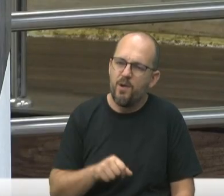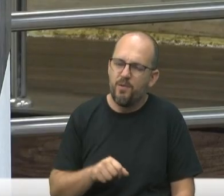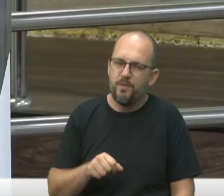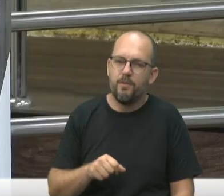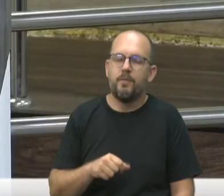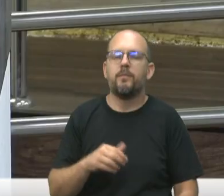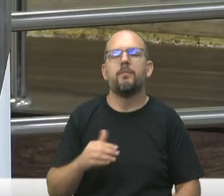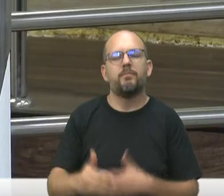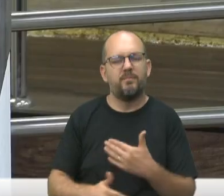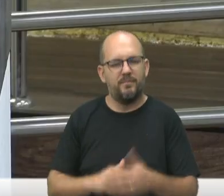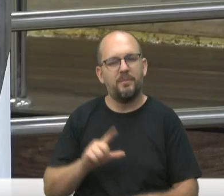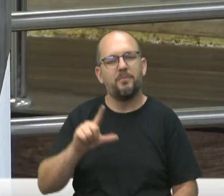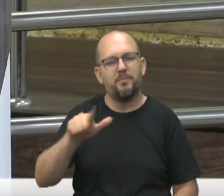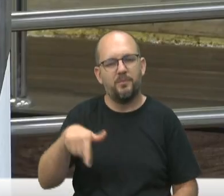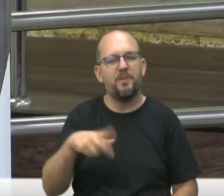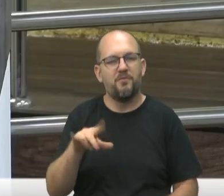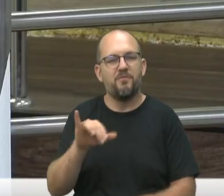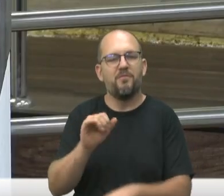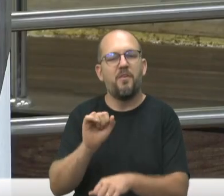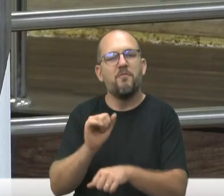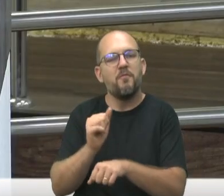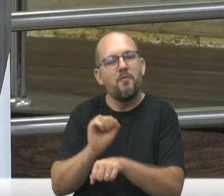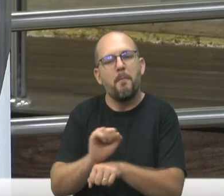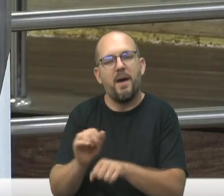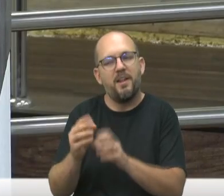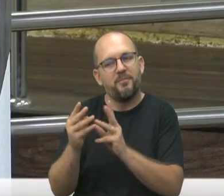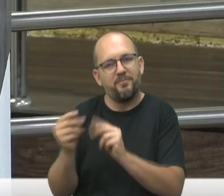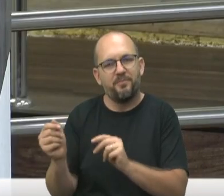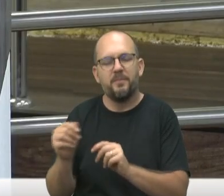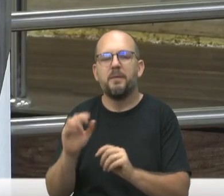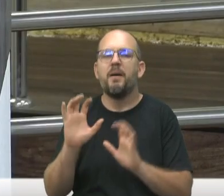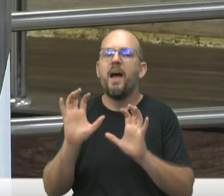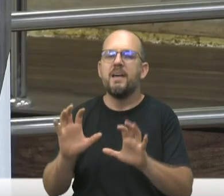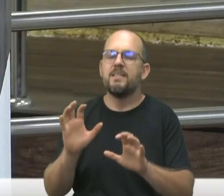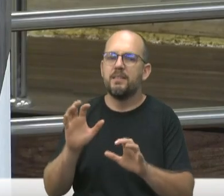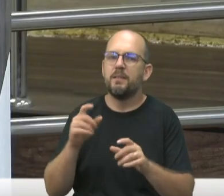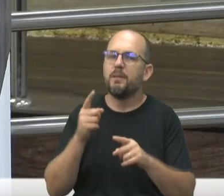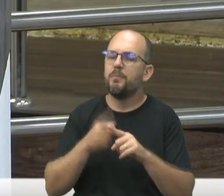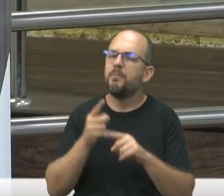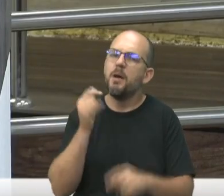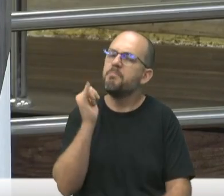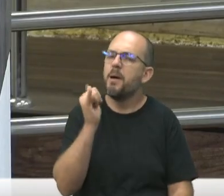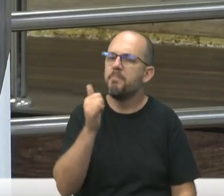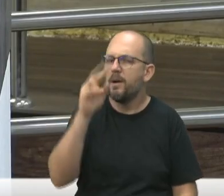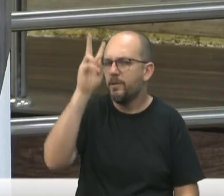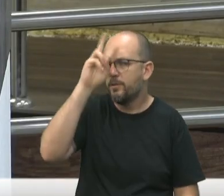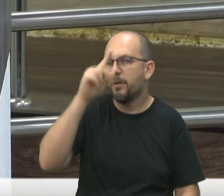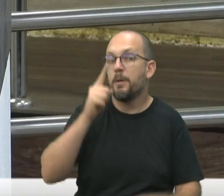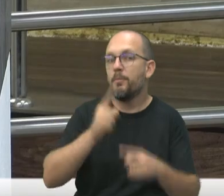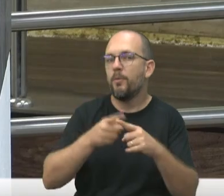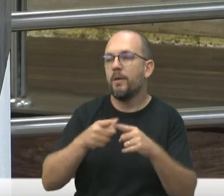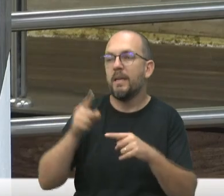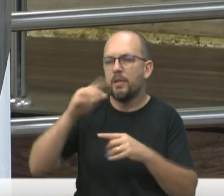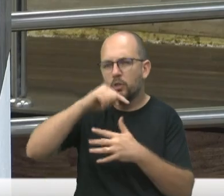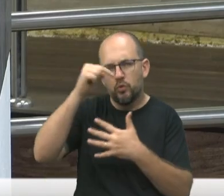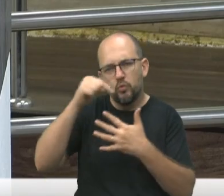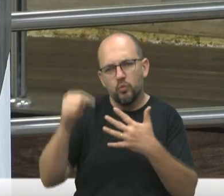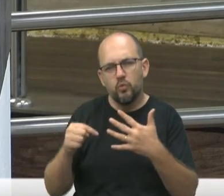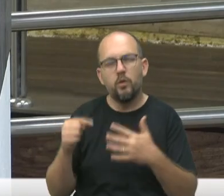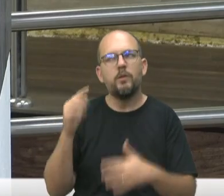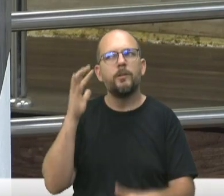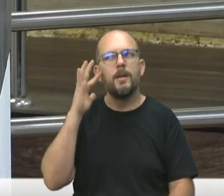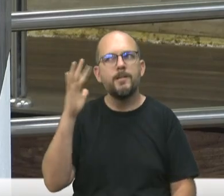ele foi parando. Mas é assim, gente, eu estou contando essas histórias porque tudo isso vai ajudando a